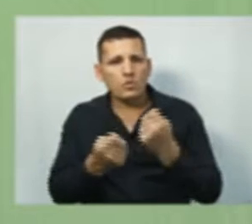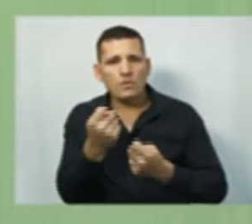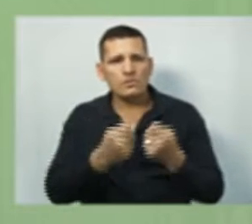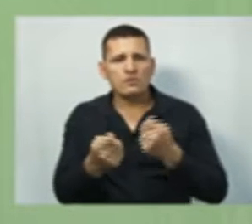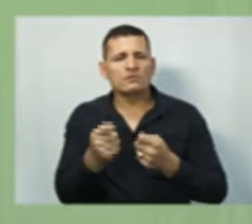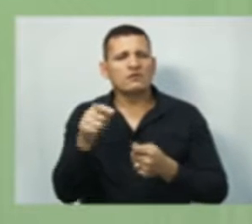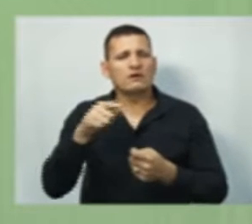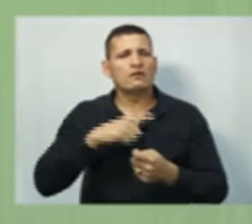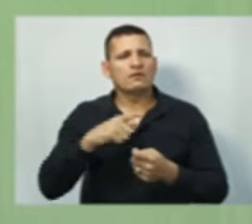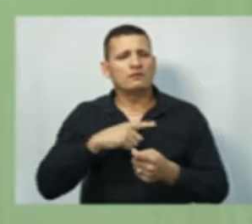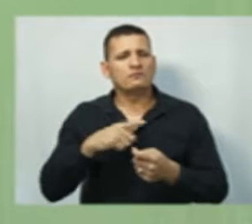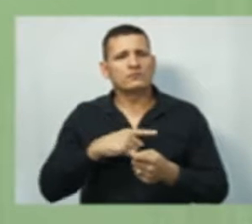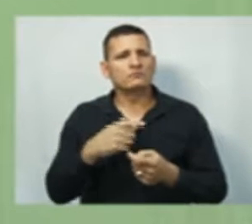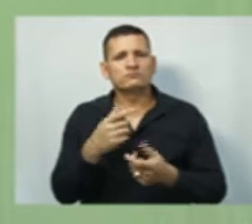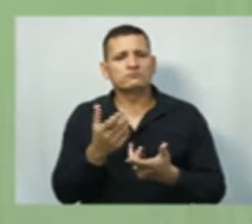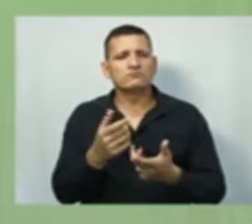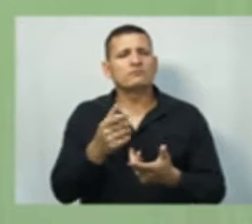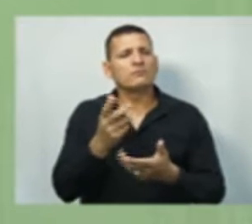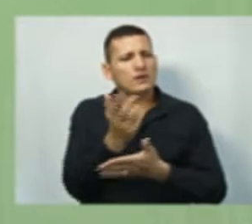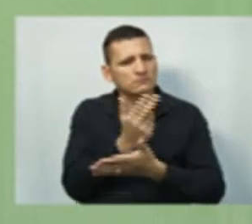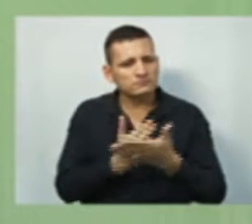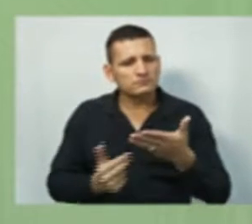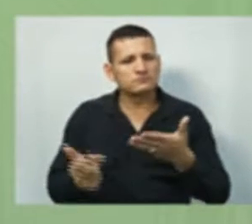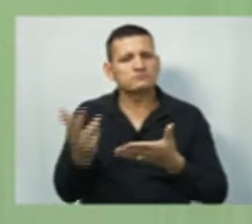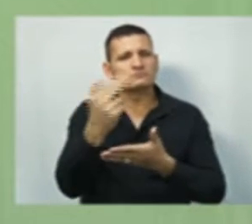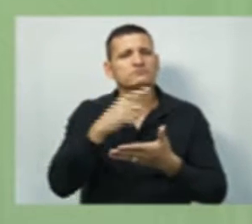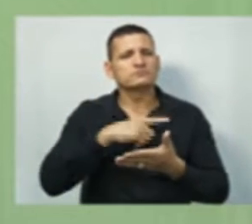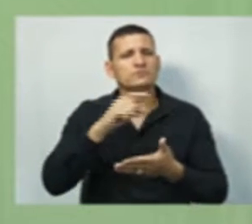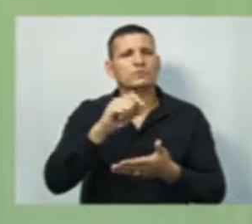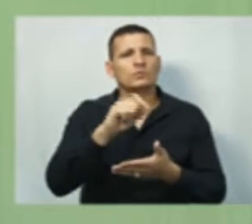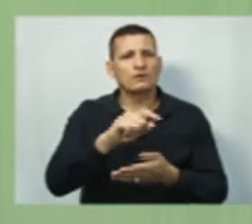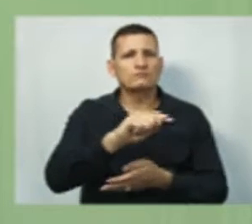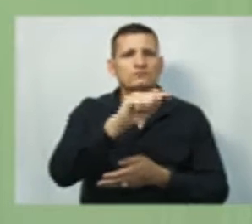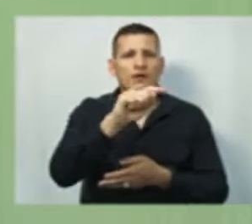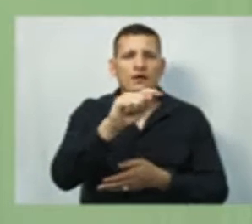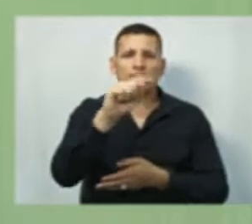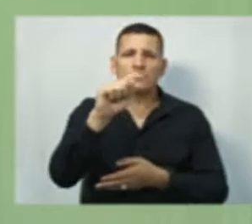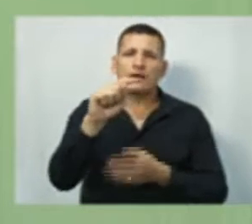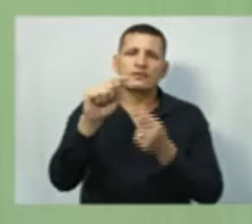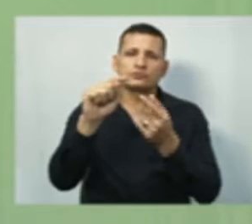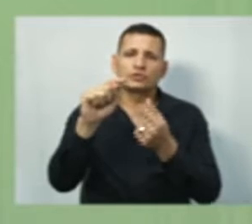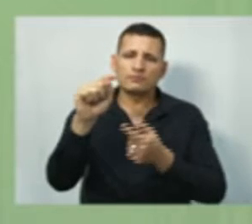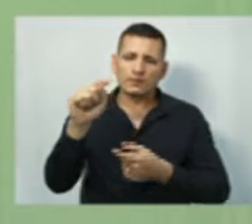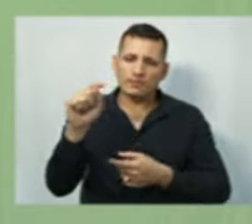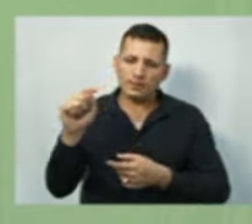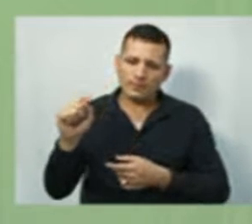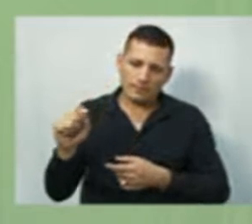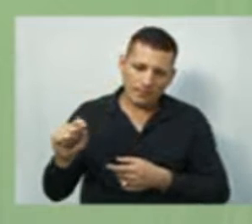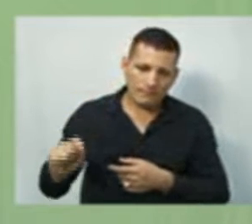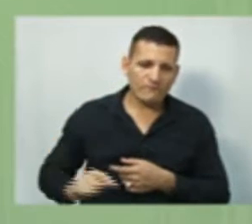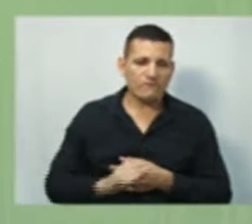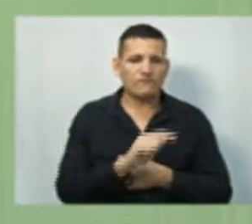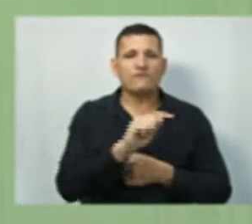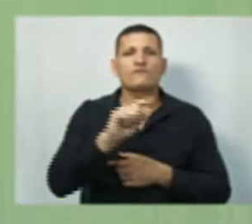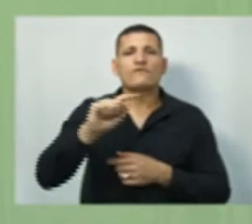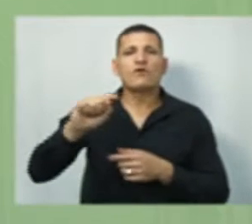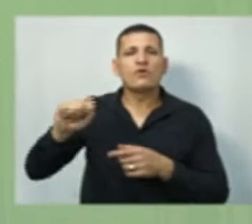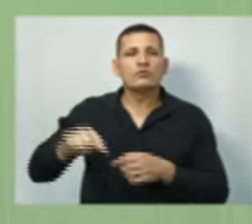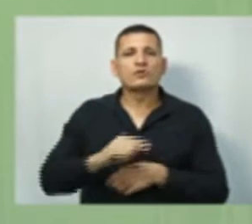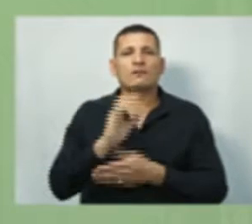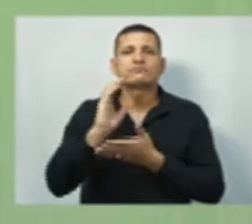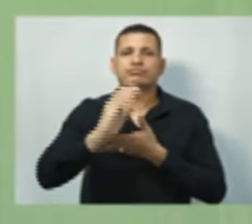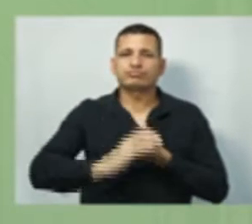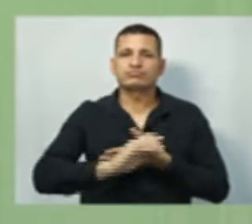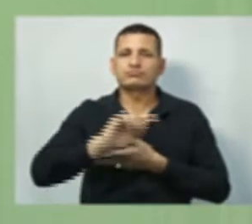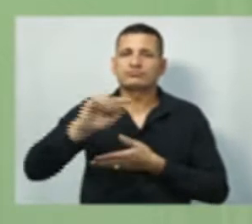realmente é um desenho de um fluxo que vai a ida do dinheiro e a volta dos recursos, como a